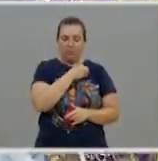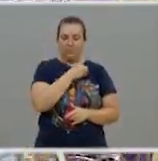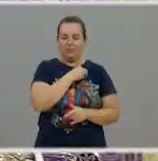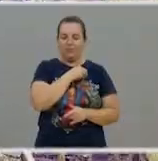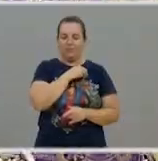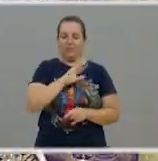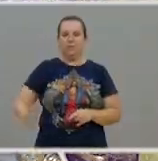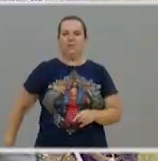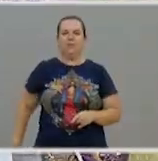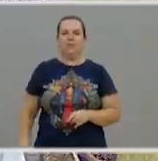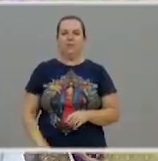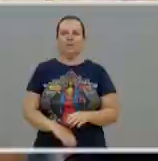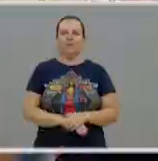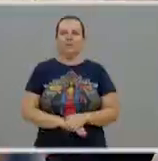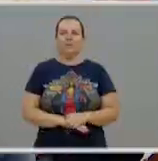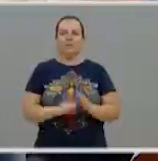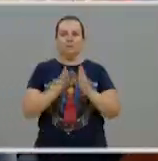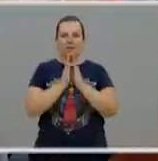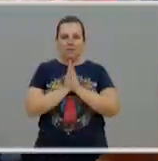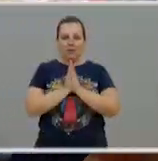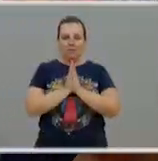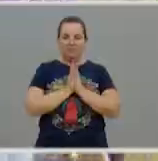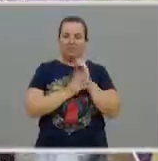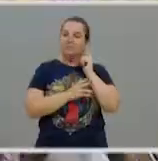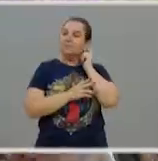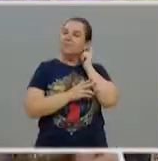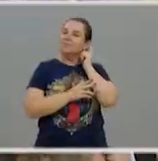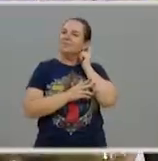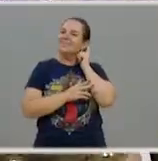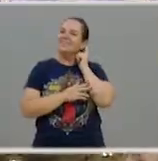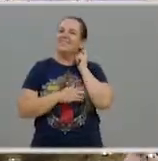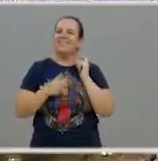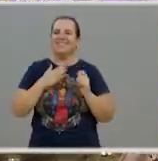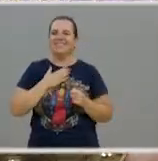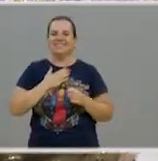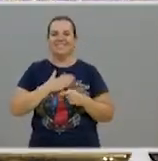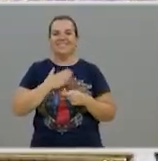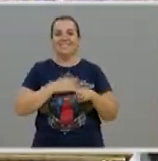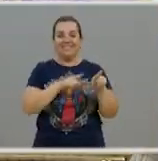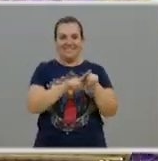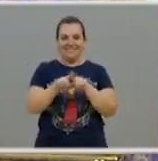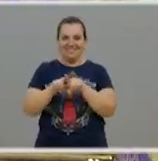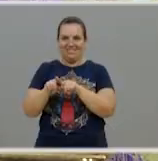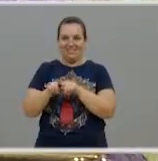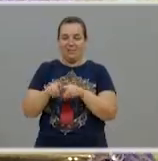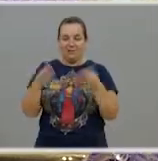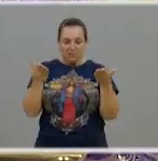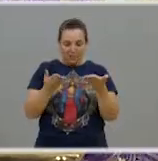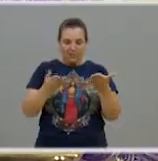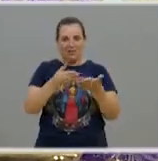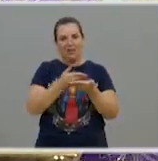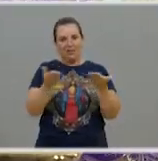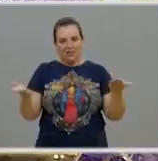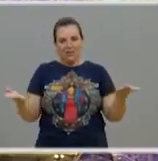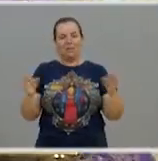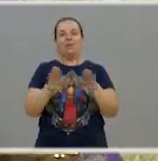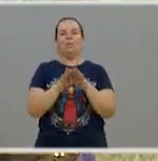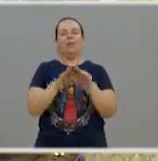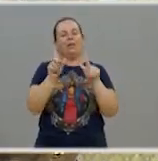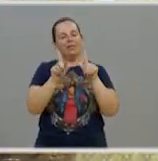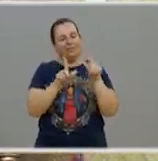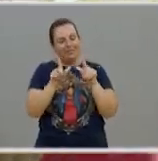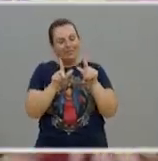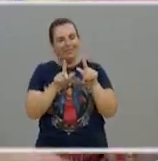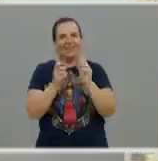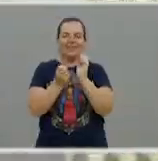os nossos pecados. Amém. Queridos irmãos e irmãs, aqui neste santuário de Nossa Senhora